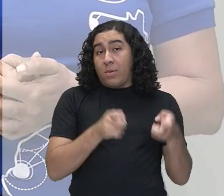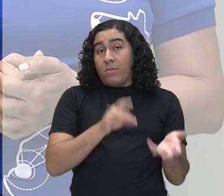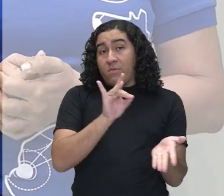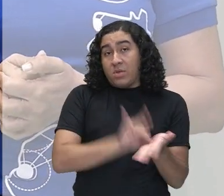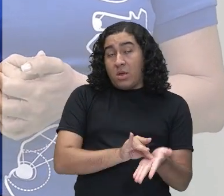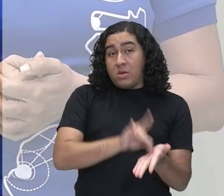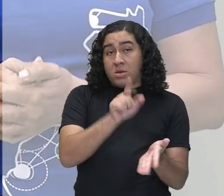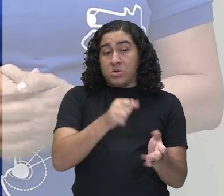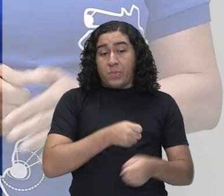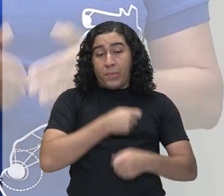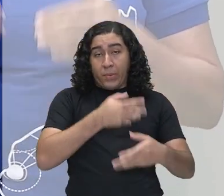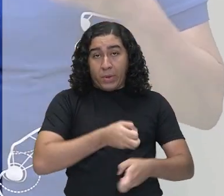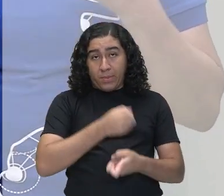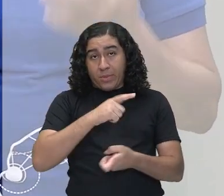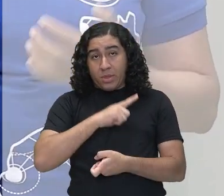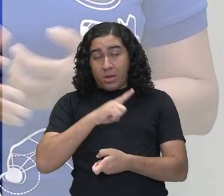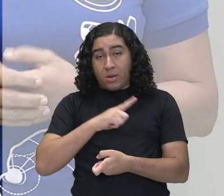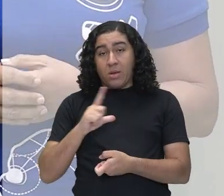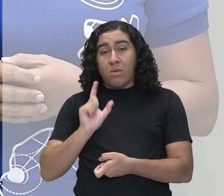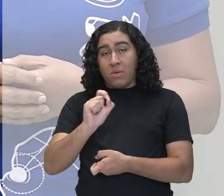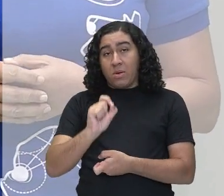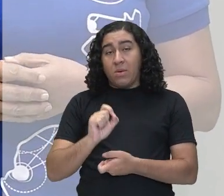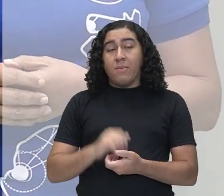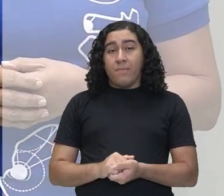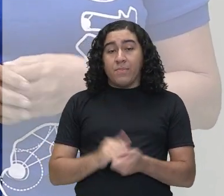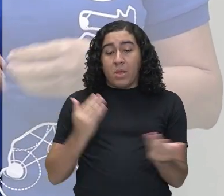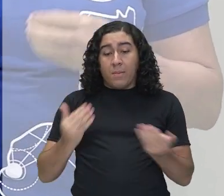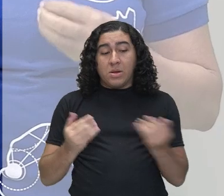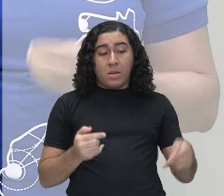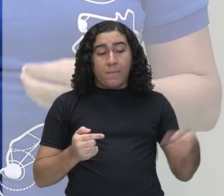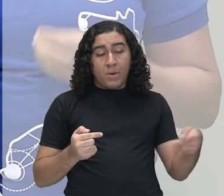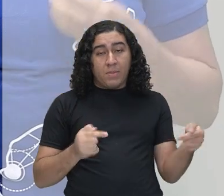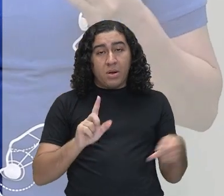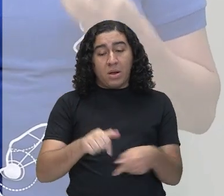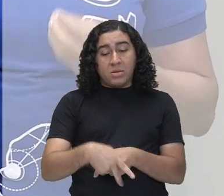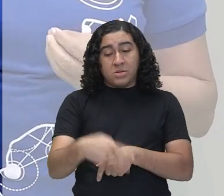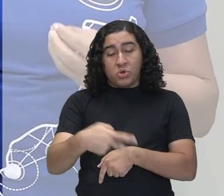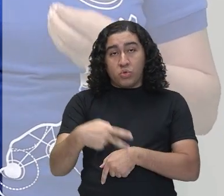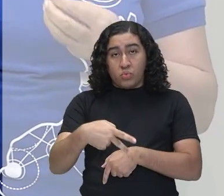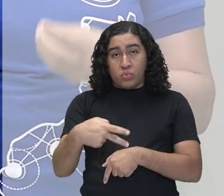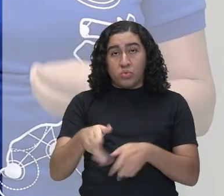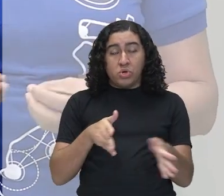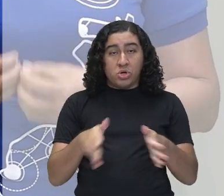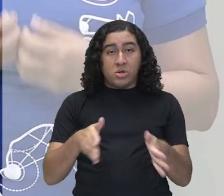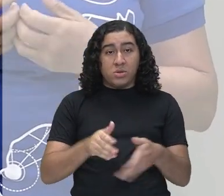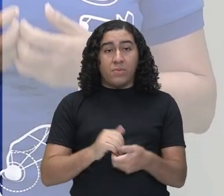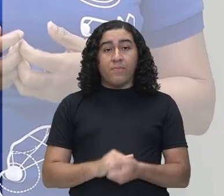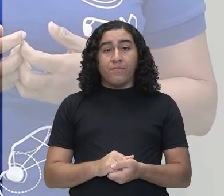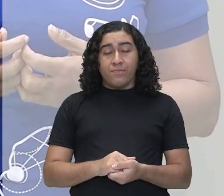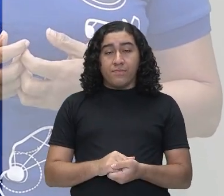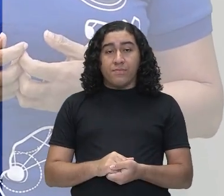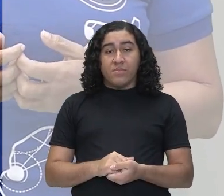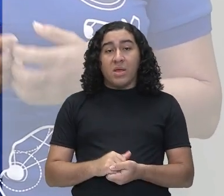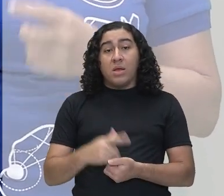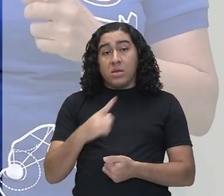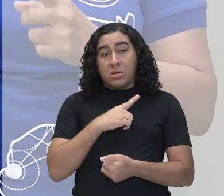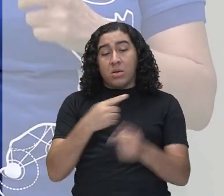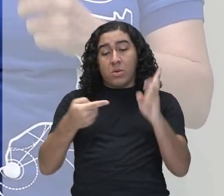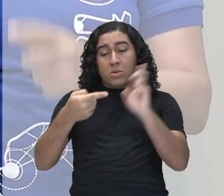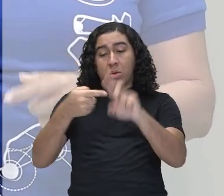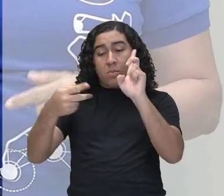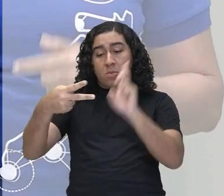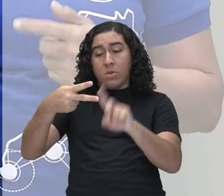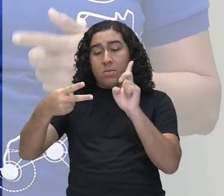primeira, né? Então, essa é a chamada de segunda geração romântica, ou ultrarromântica,